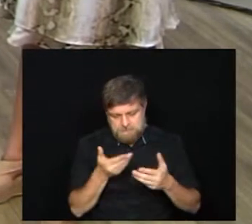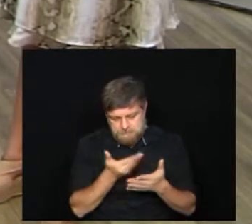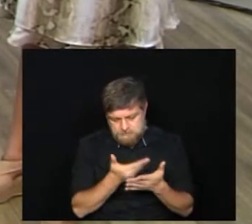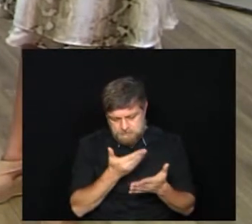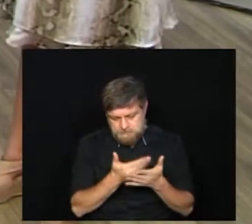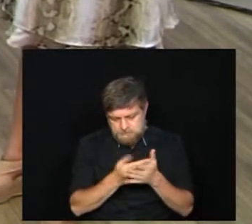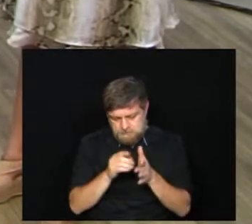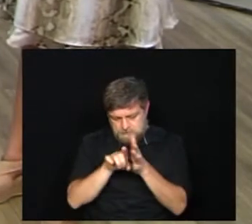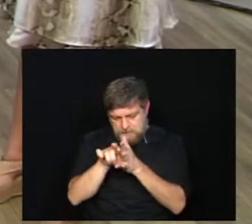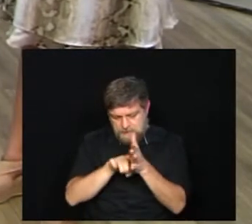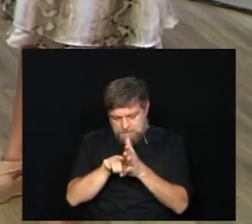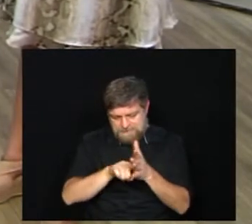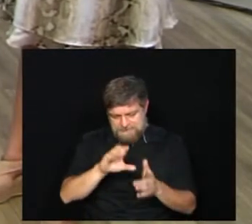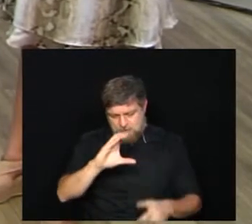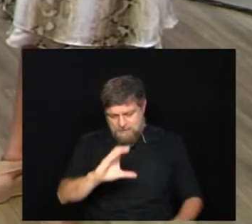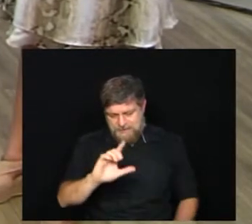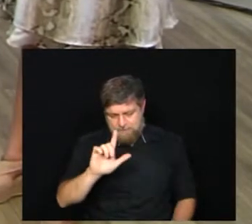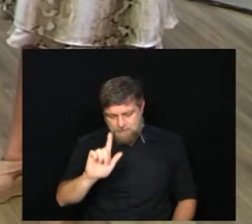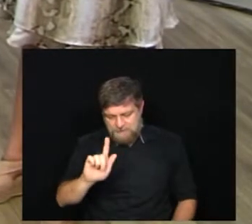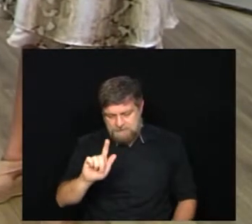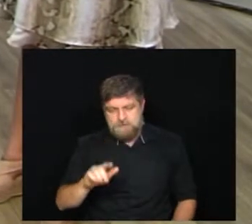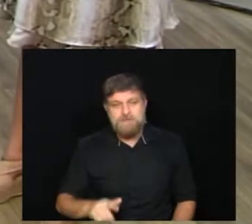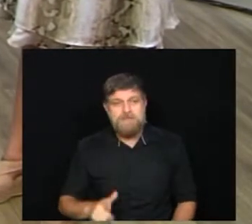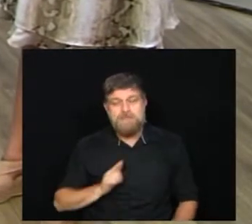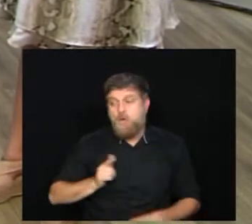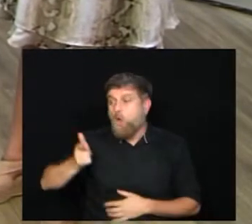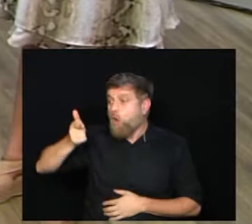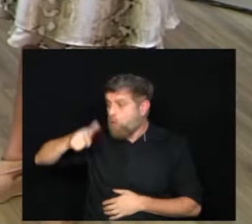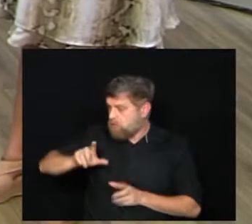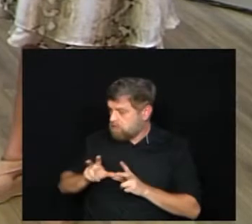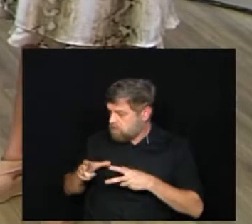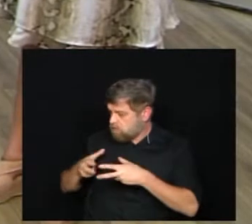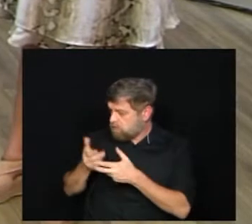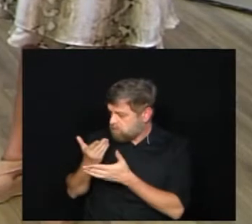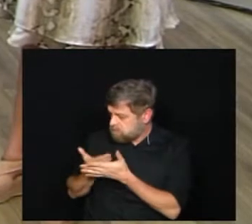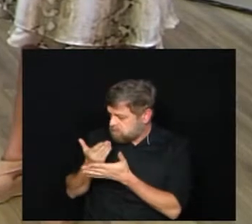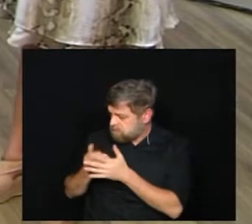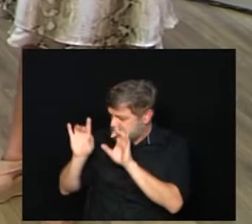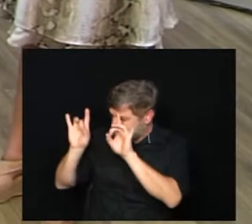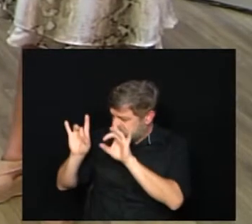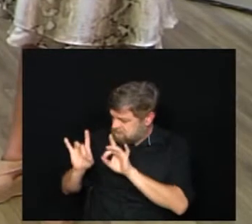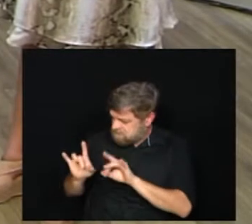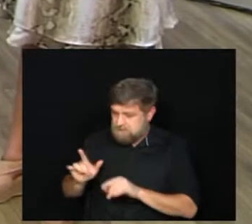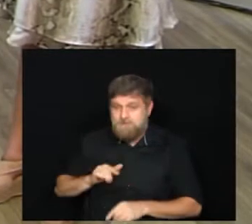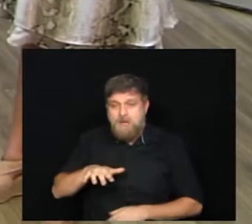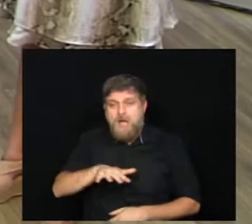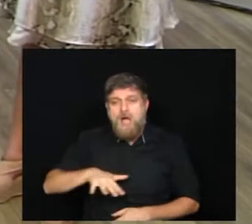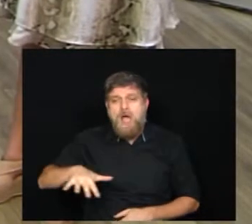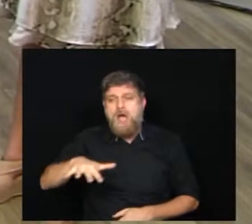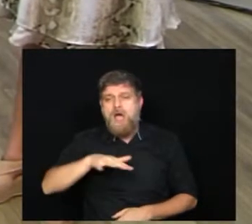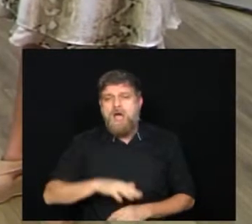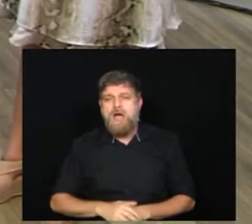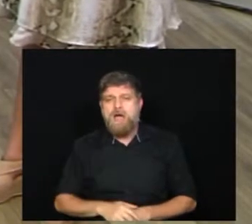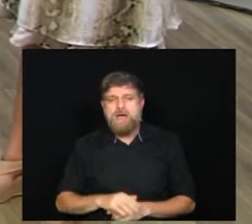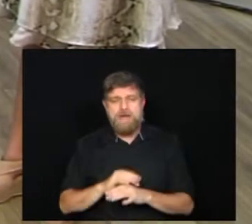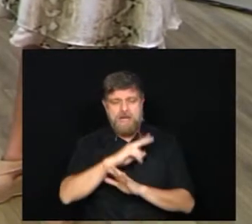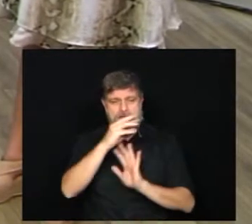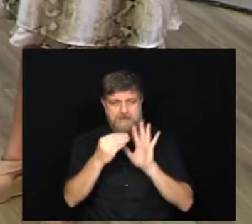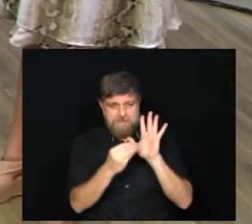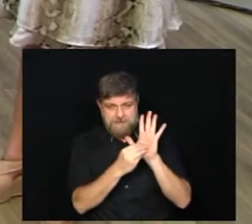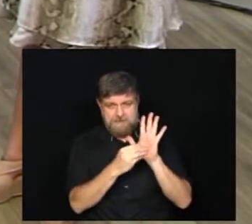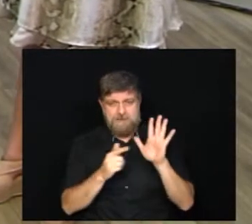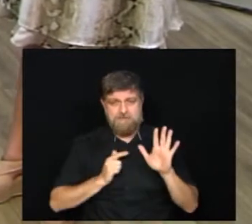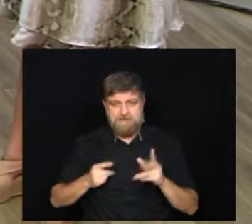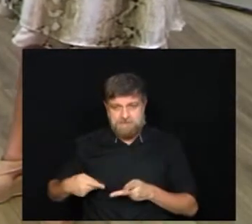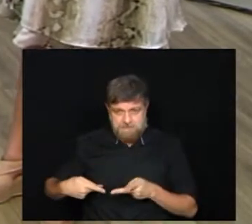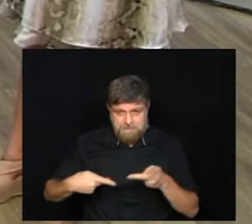que analisa o desenvolvimento do distrito do Campo Grande. Tem uma outra comissão especial de estudos que é da área de proteção ambiental e teve uma